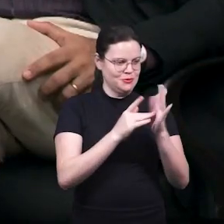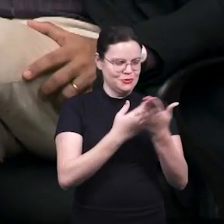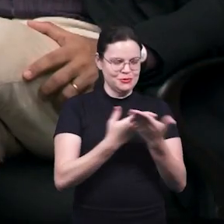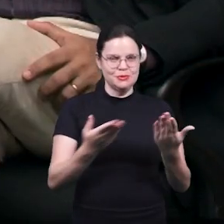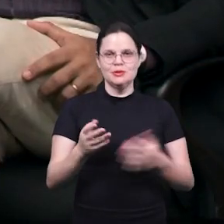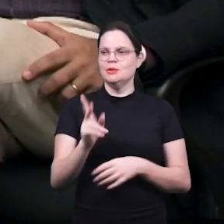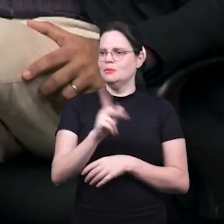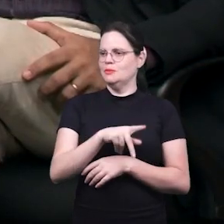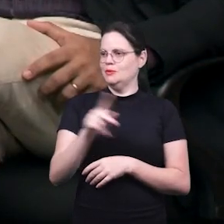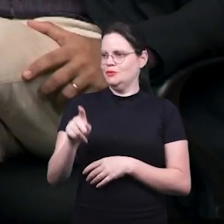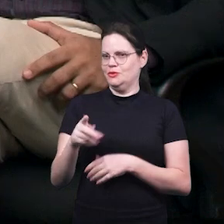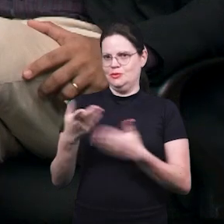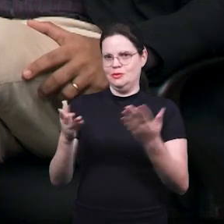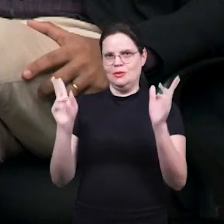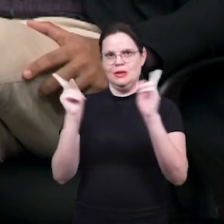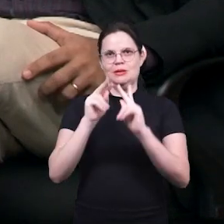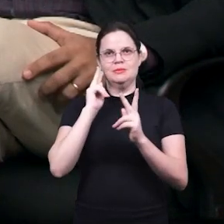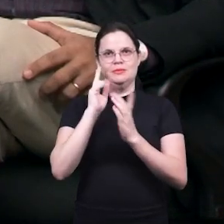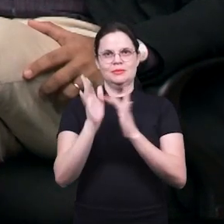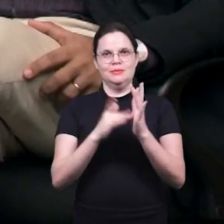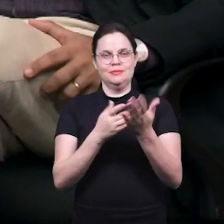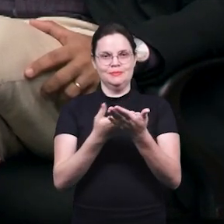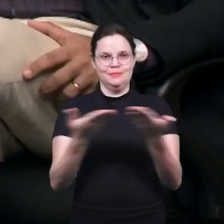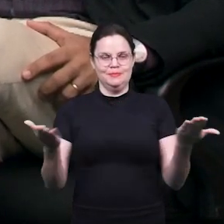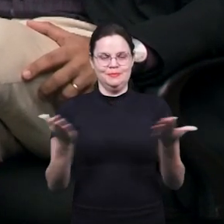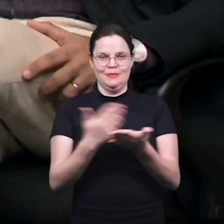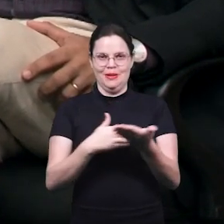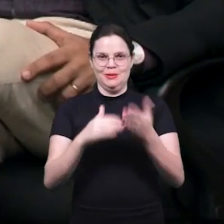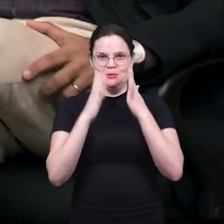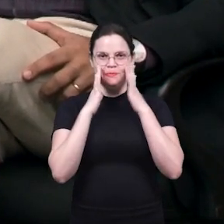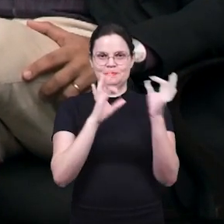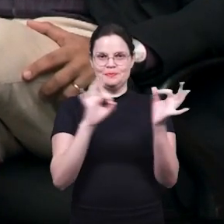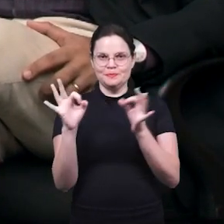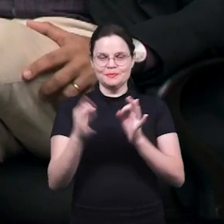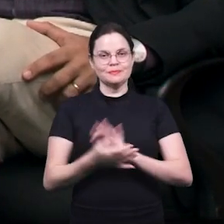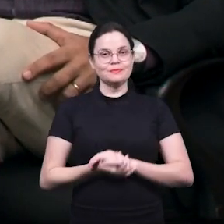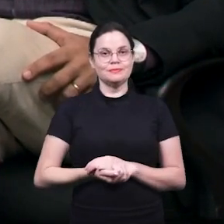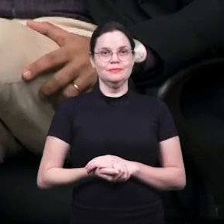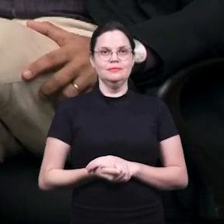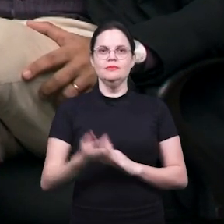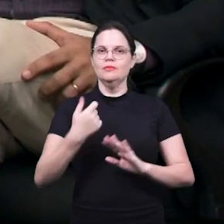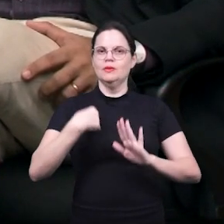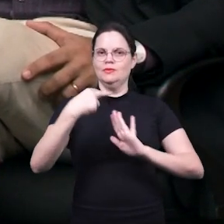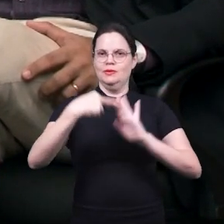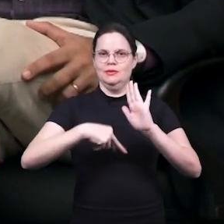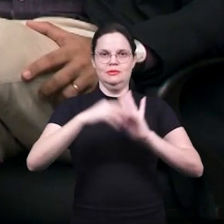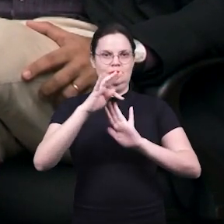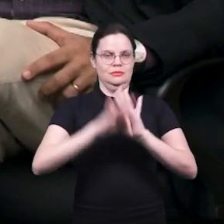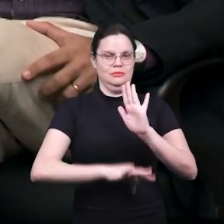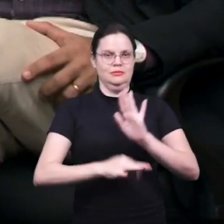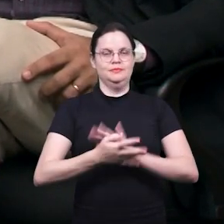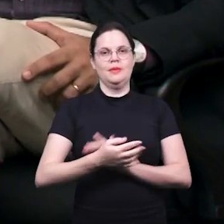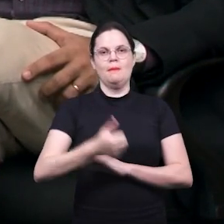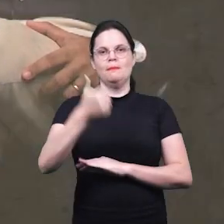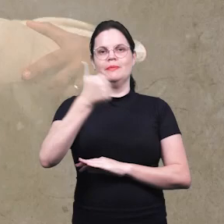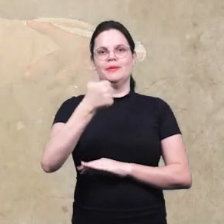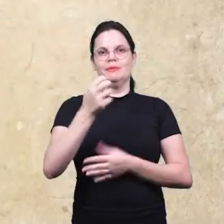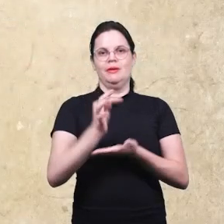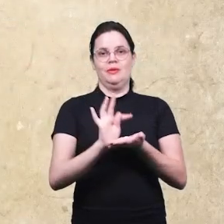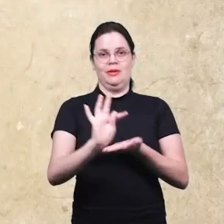Professor Vinícius. Amém. Paz do Senhor aos irmãos, todos que assistem. Bom, eu vou ler um texto que está aqui em